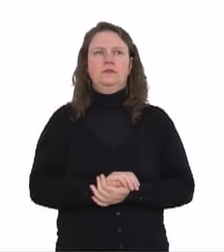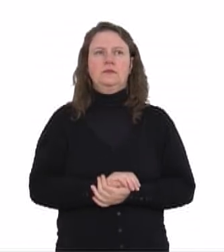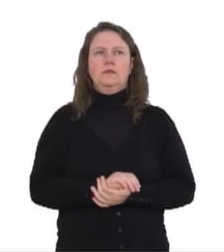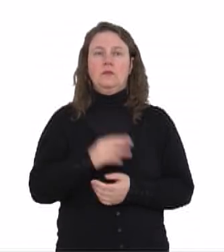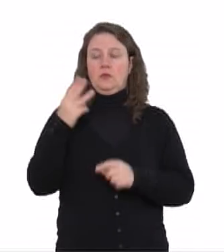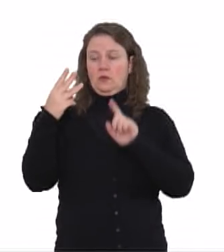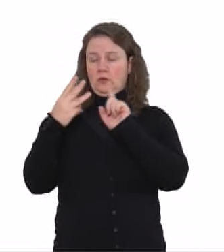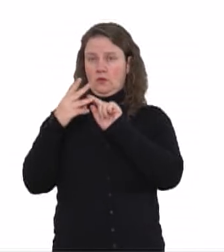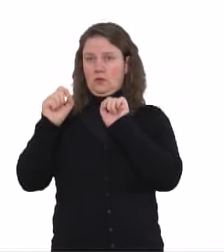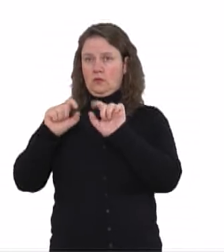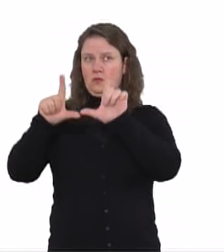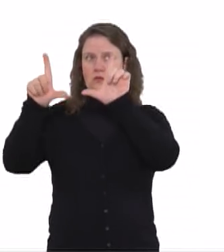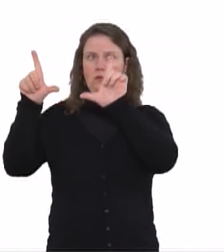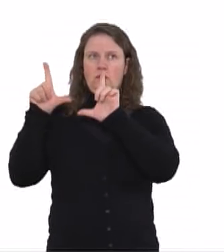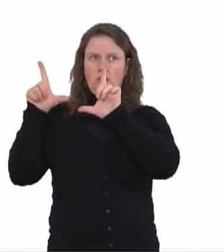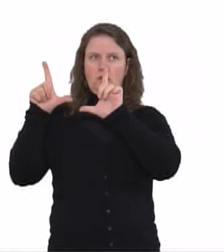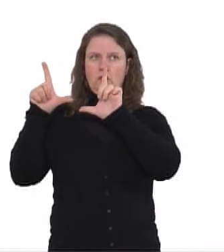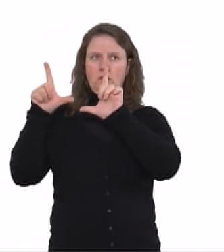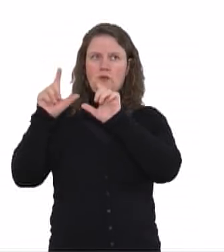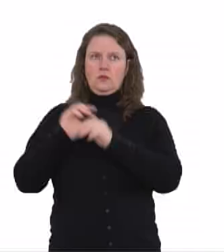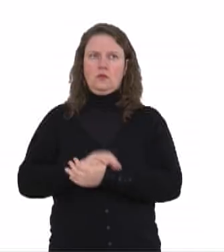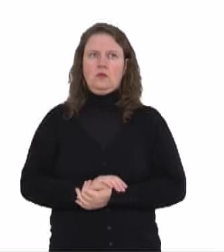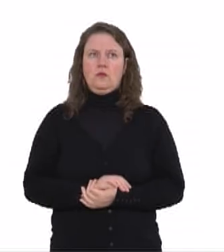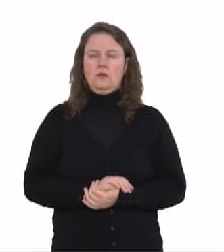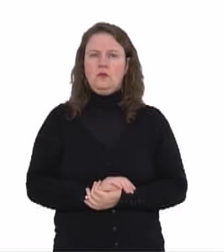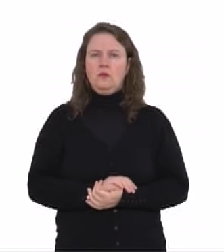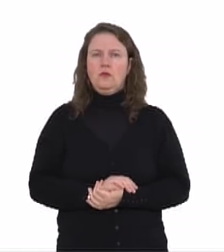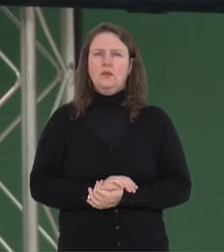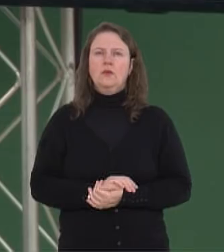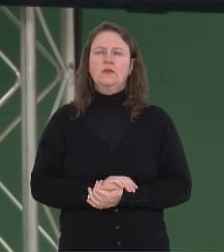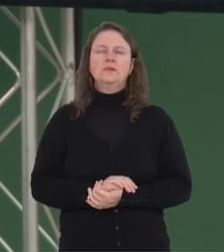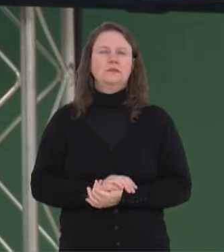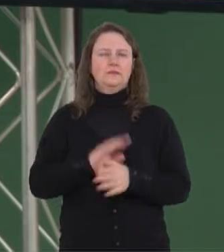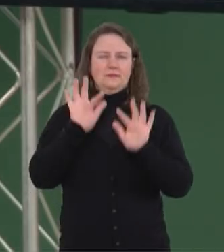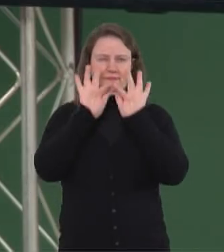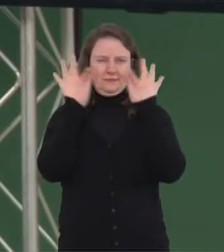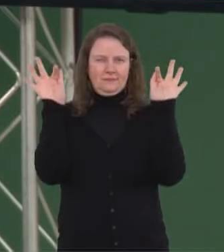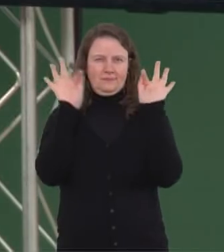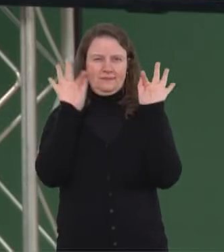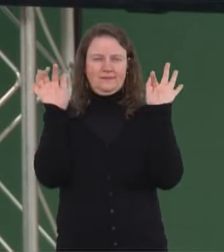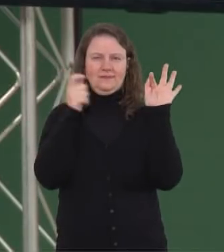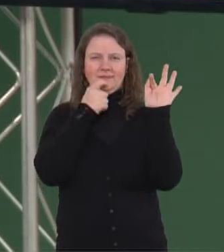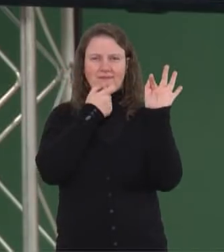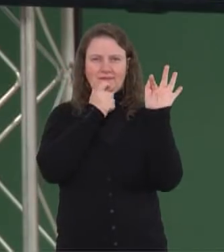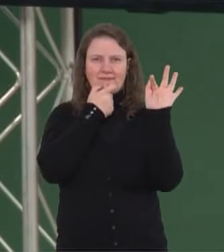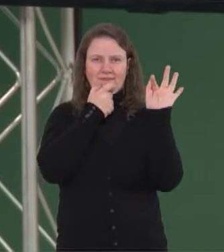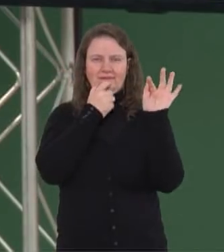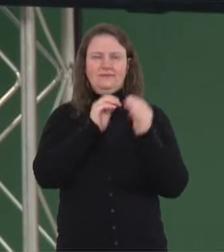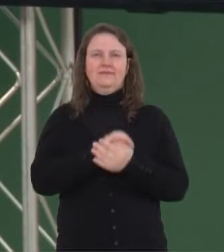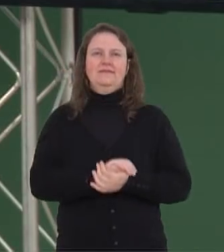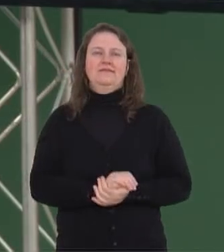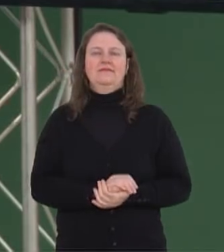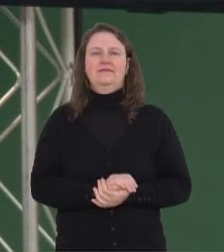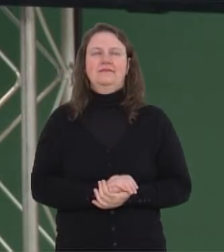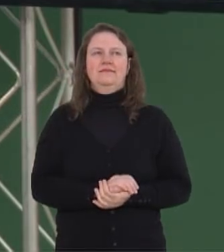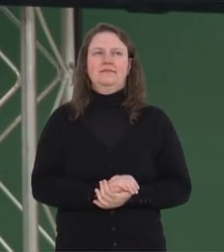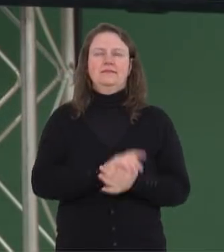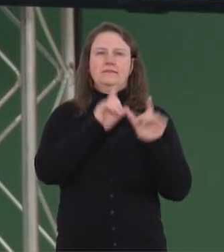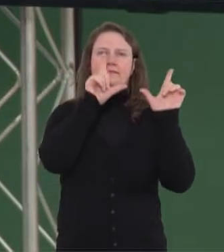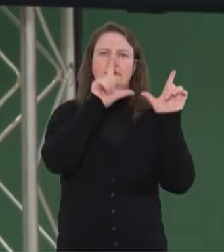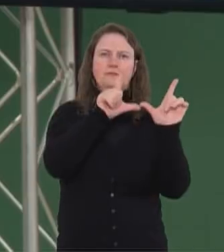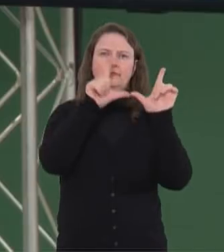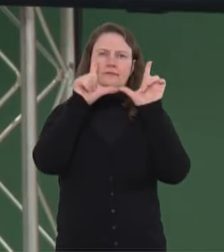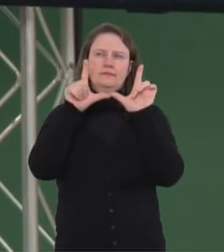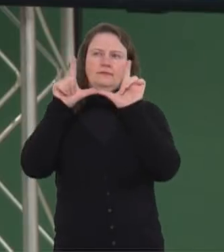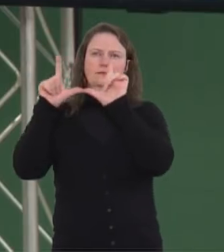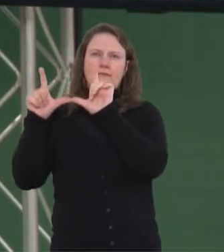o terceiro, Time to face another Monday. Acho que nós vimos aqui em cada um deles